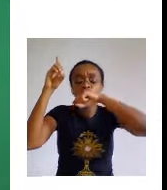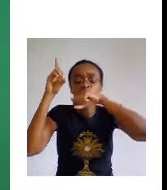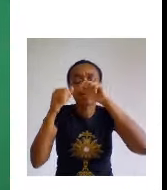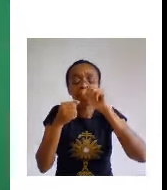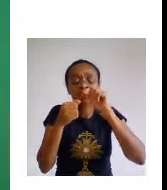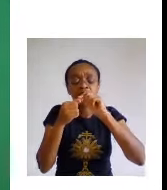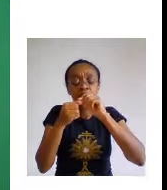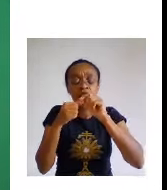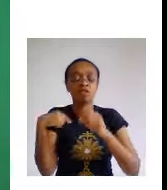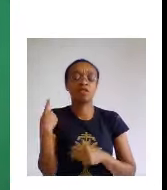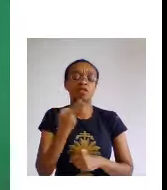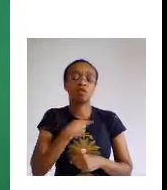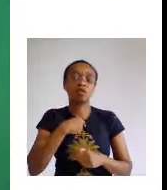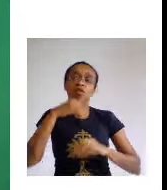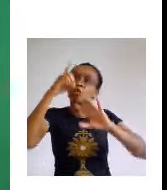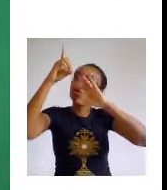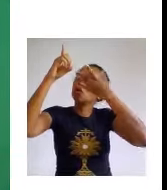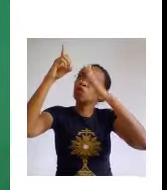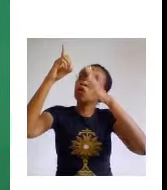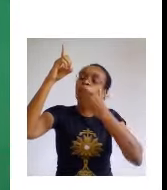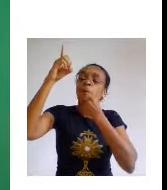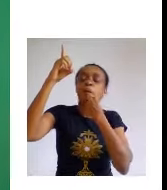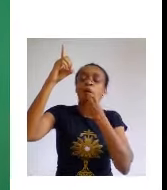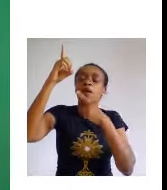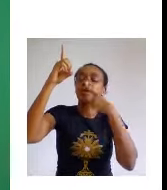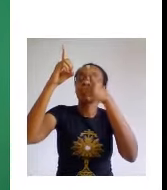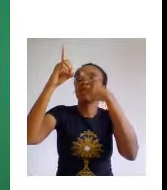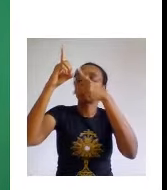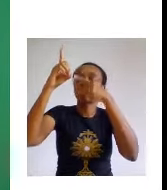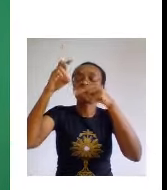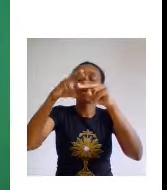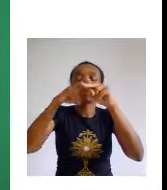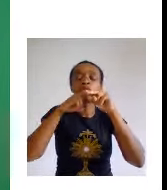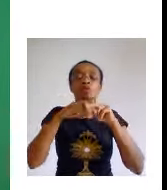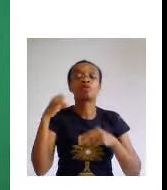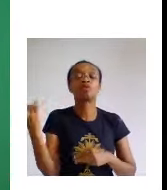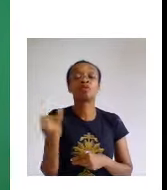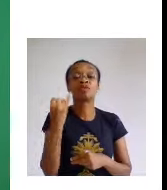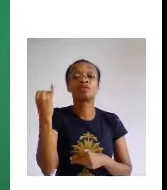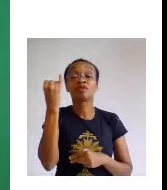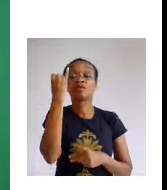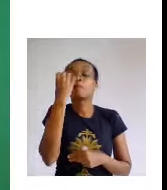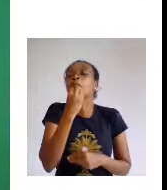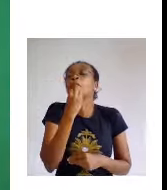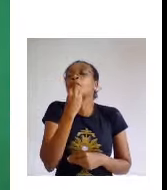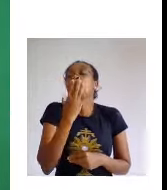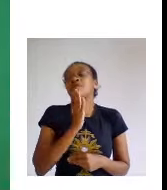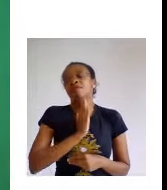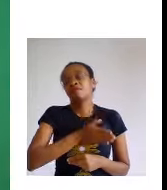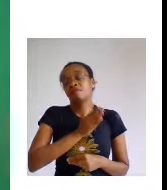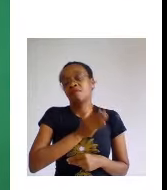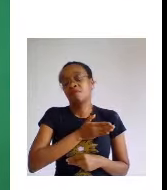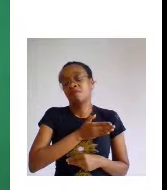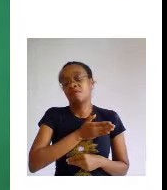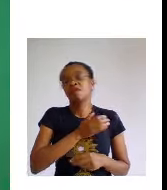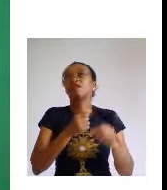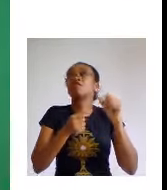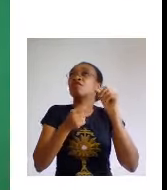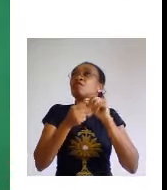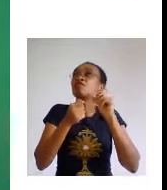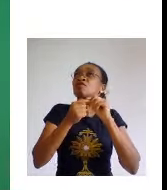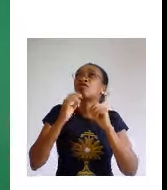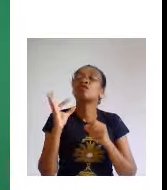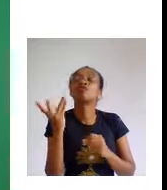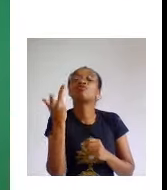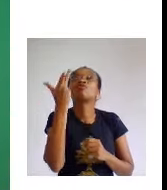Criador, nós te louvamos e bendizemos por vossa infinita bondade. Criastes o universo